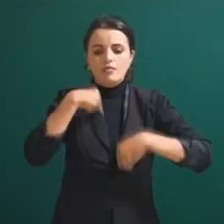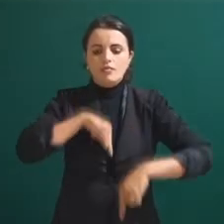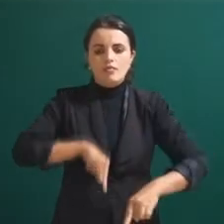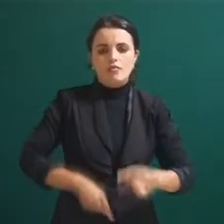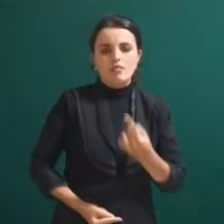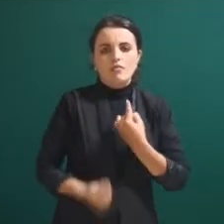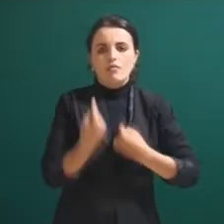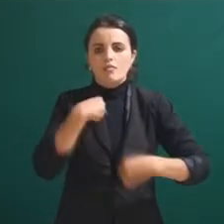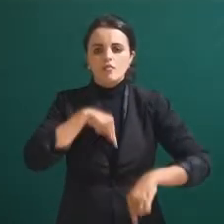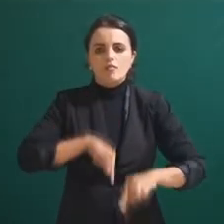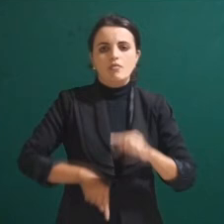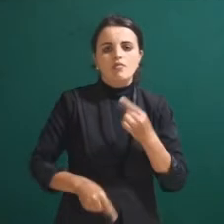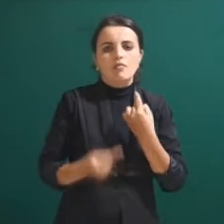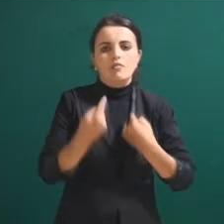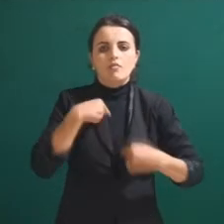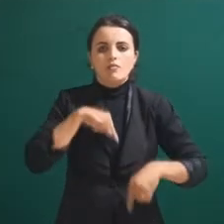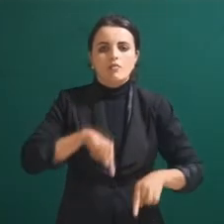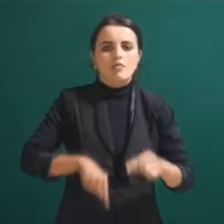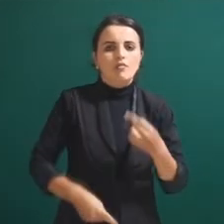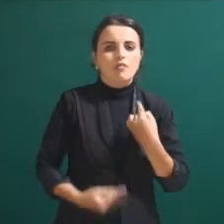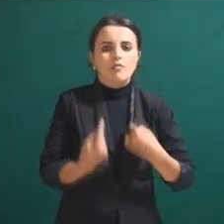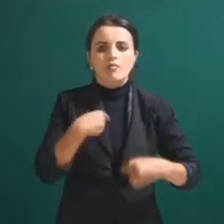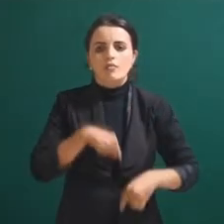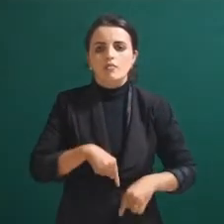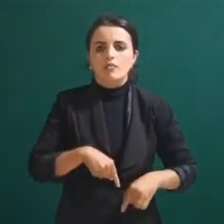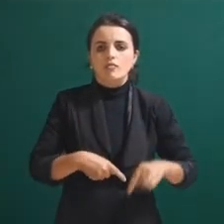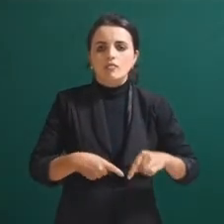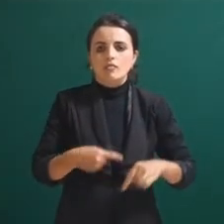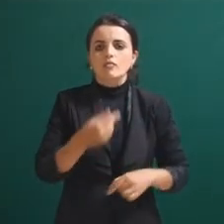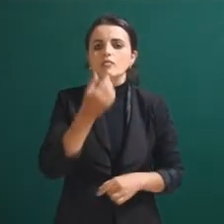do nosso sistema circulatório, a gente vai ter aí